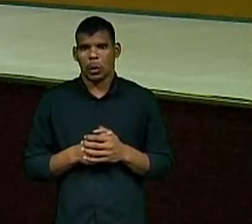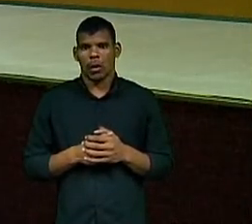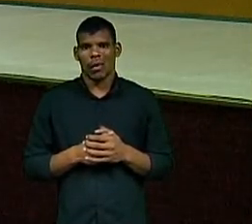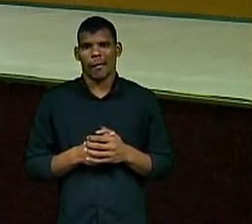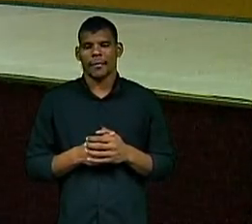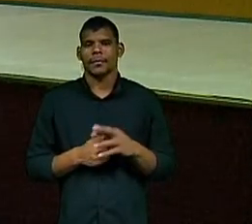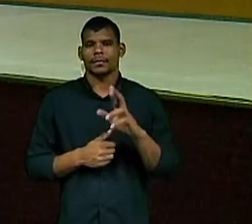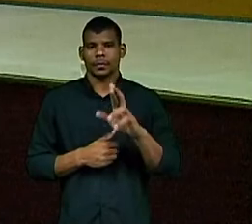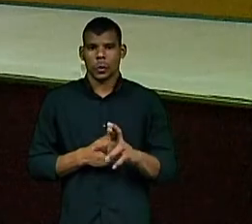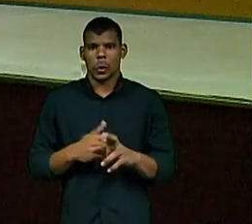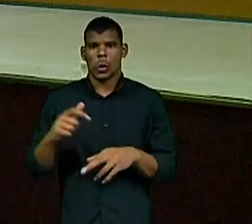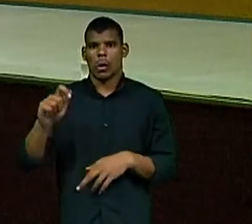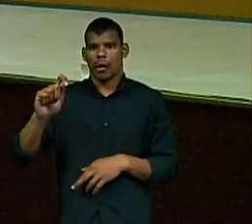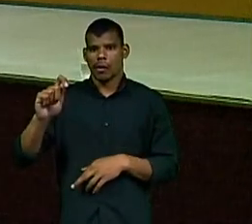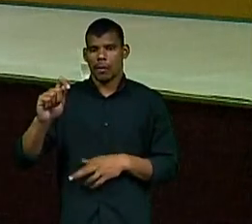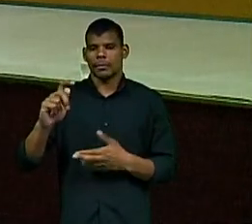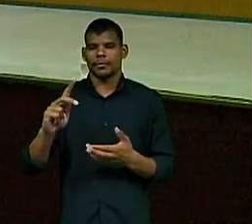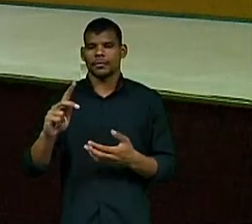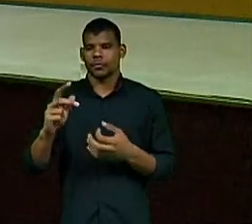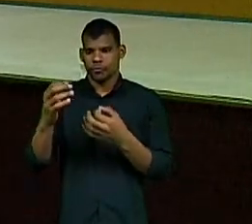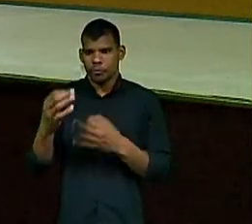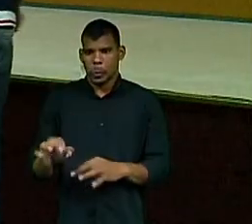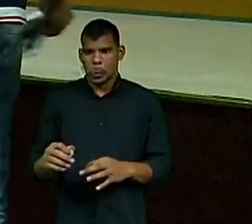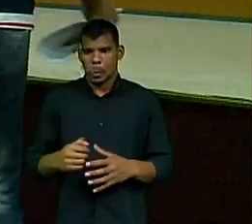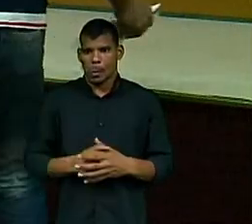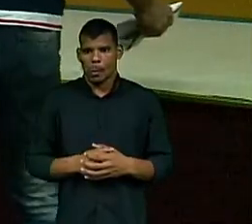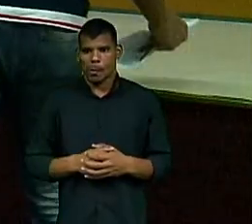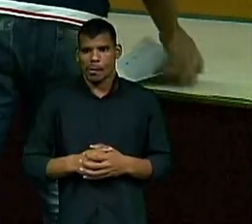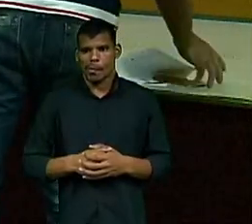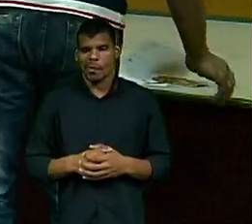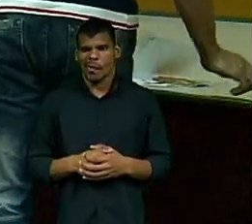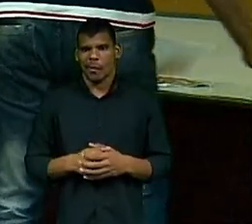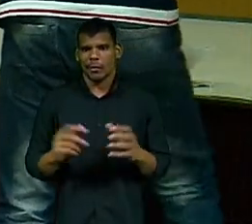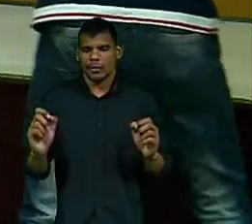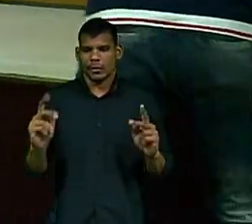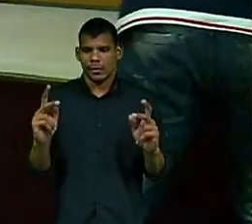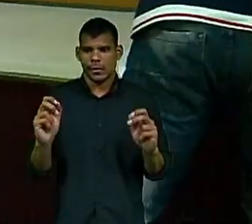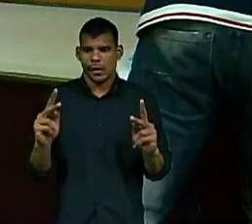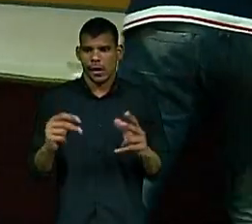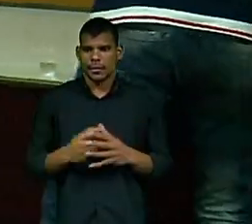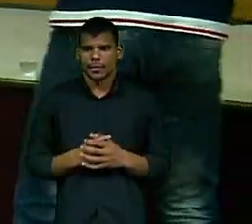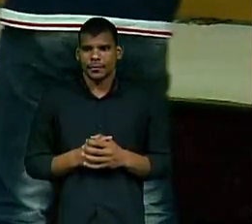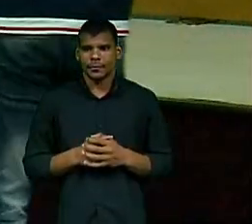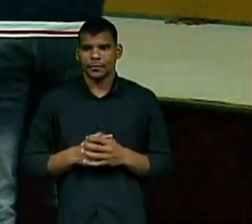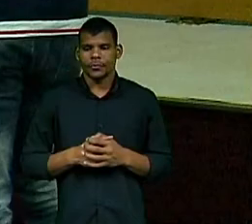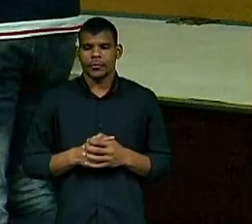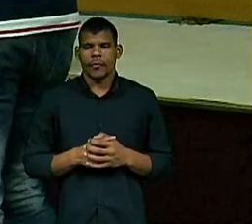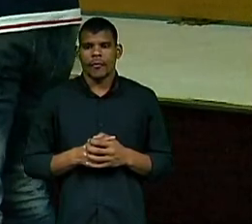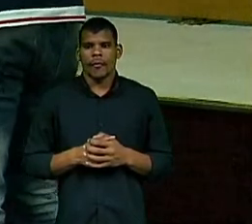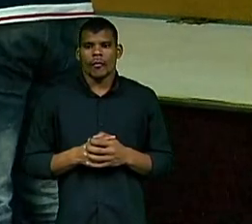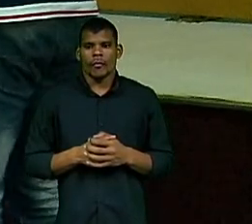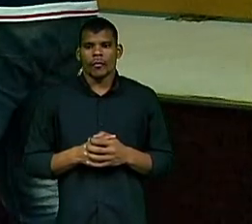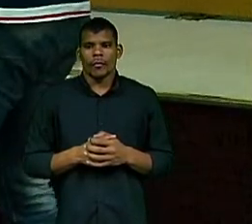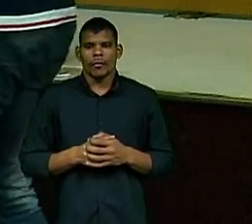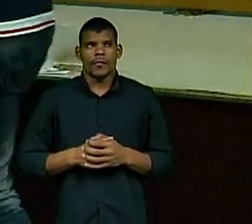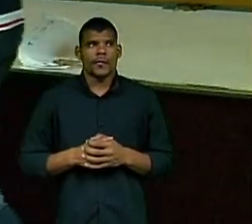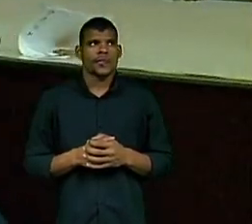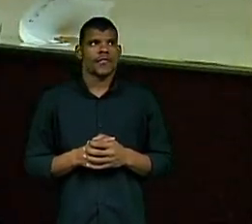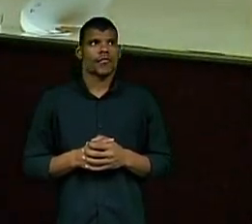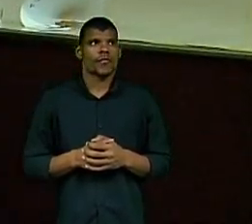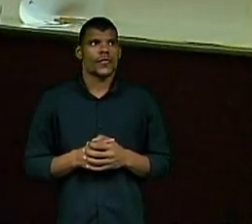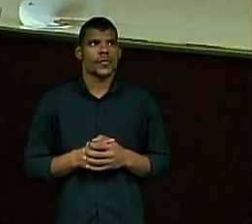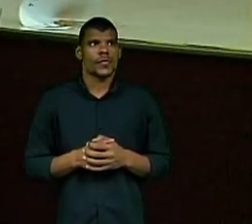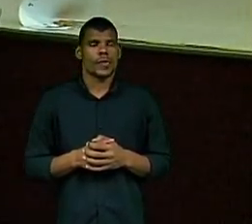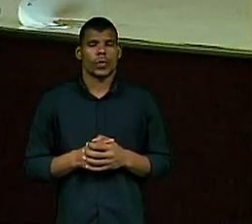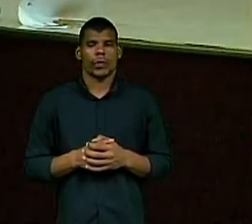item A então é o item correto Ok meus amigos Deixa eu voltar aqui um pouquinho